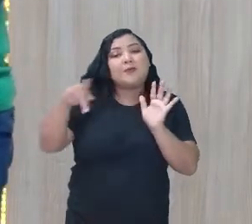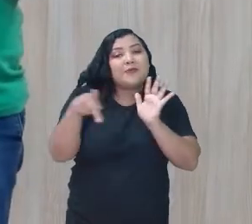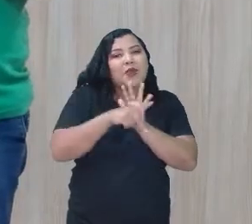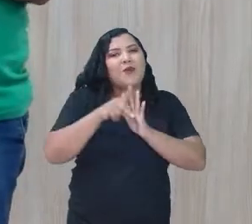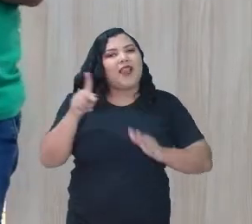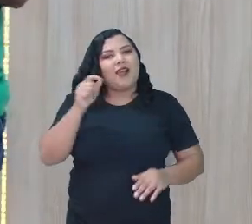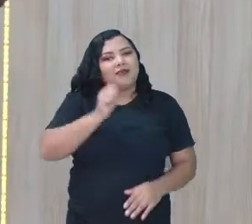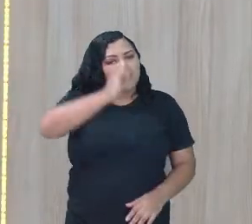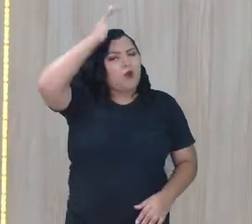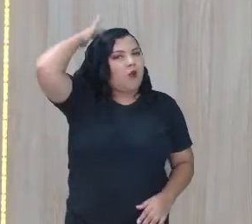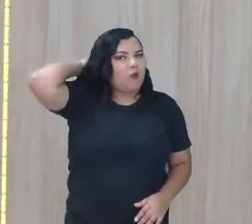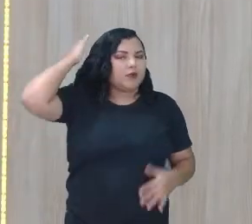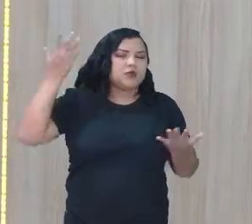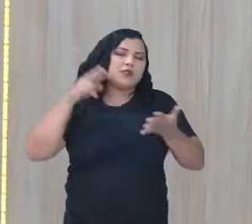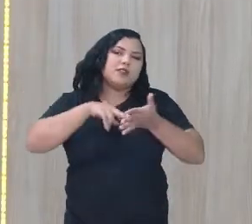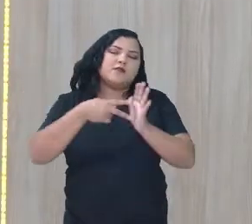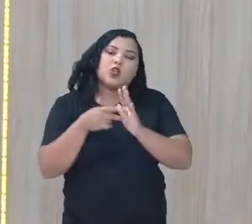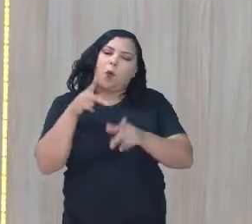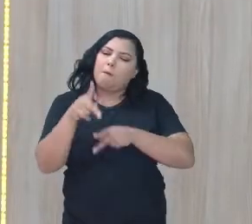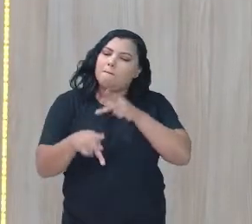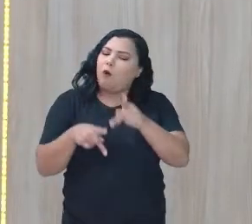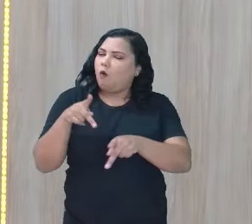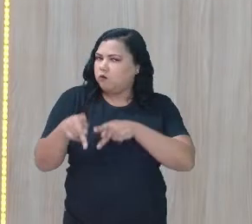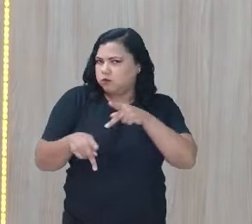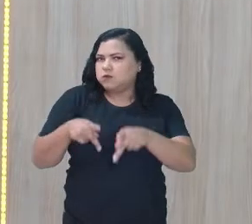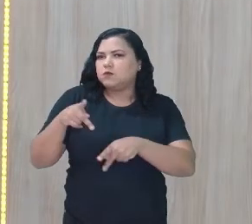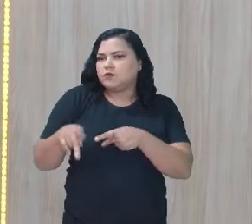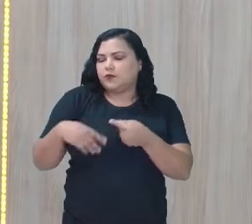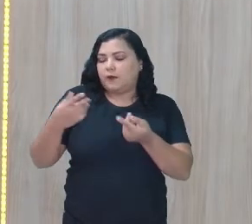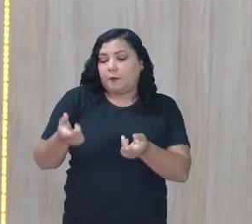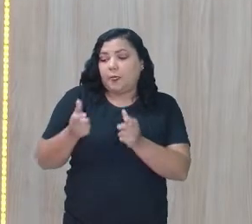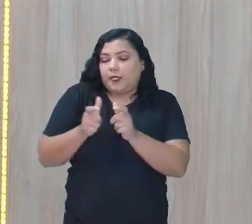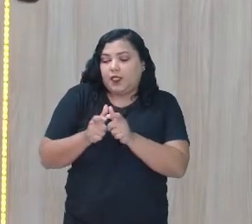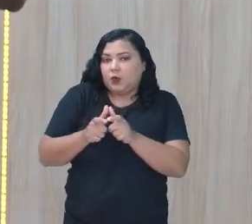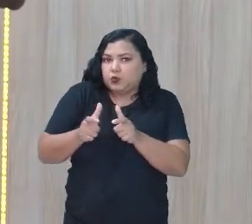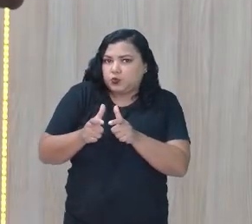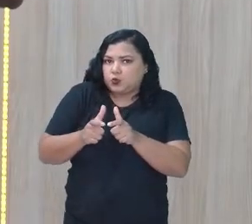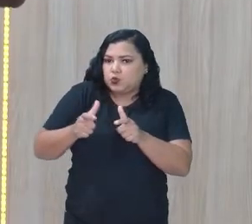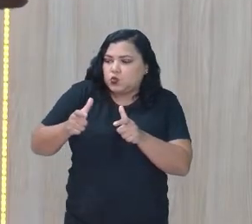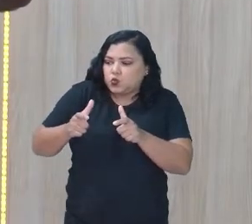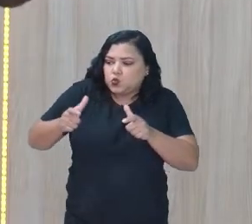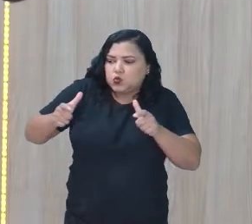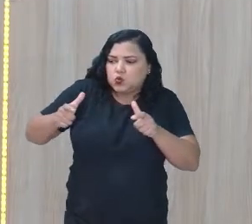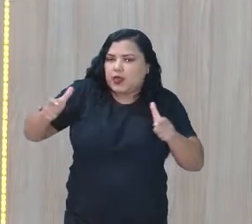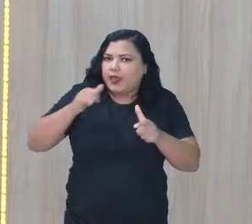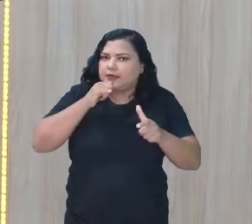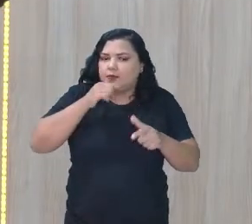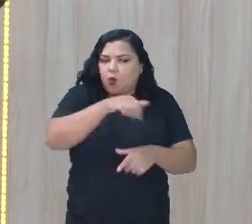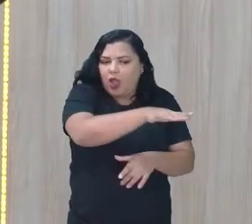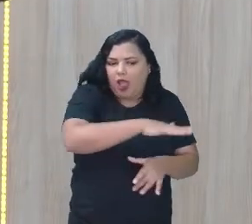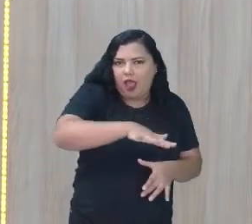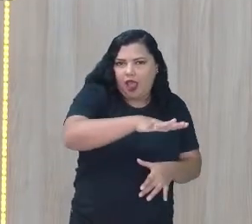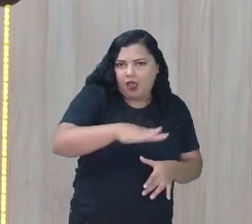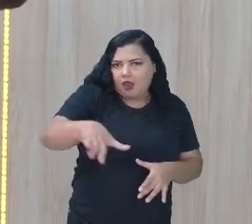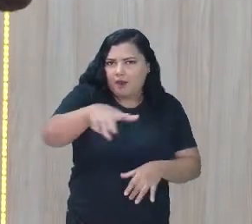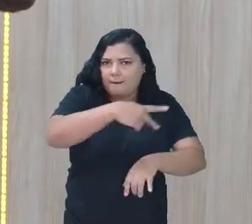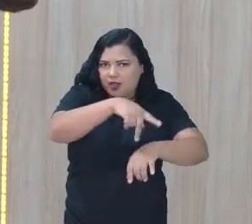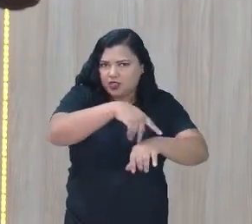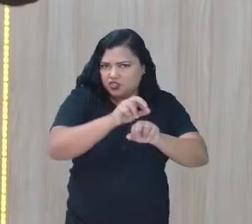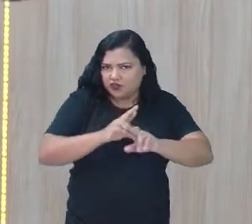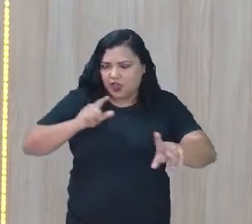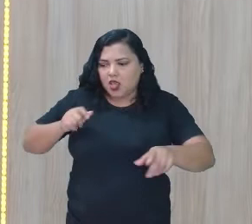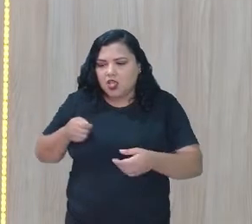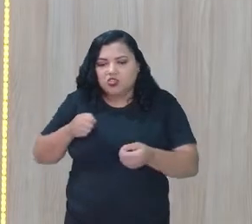povos, né, que eles se constituíram e eles foram ganhando, né, uma expansão, eles foram dominando determinados